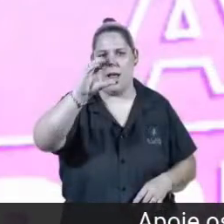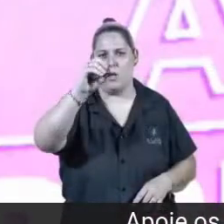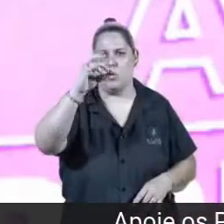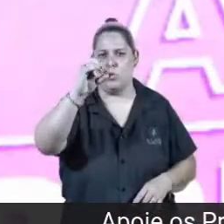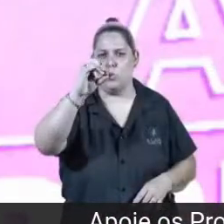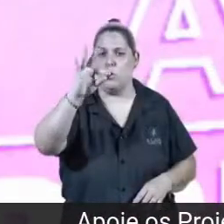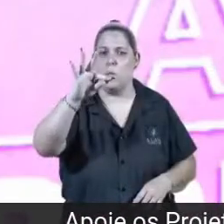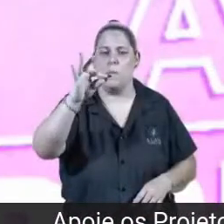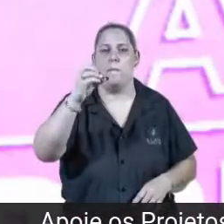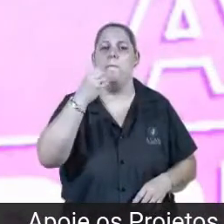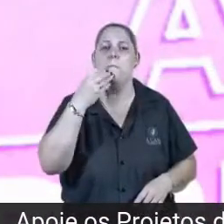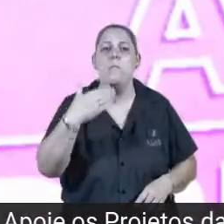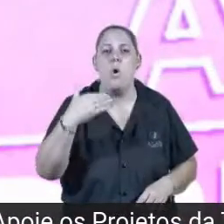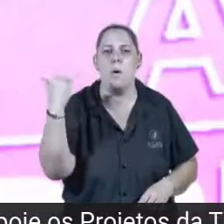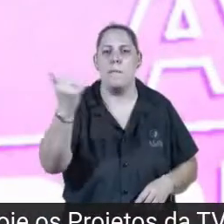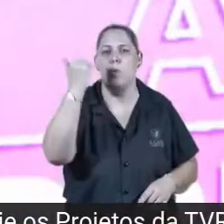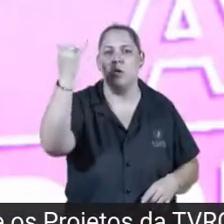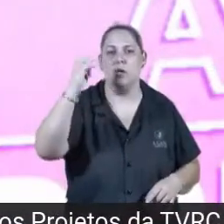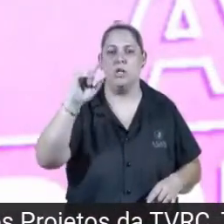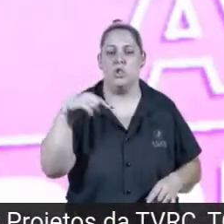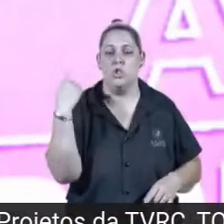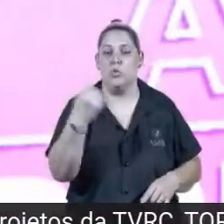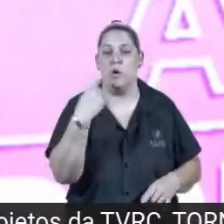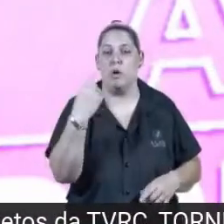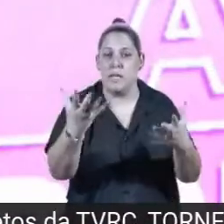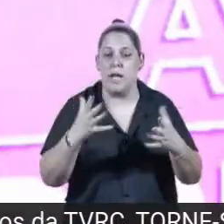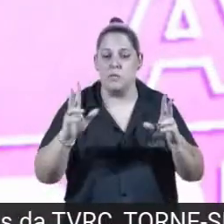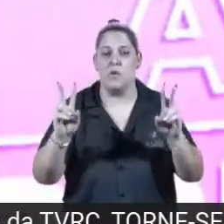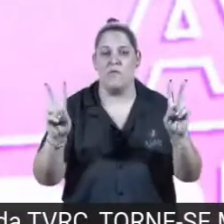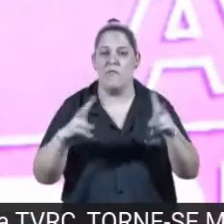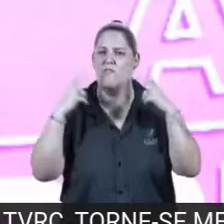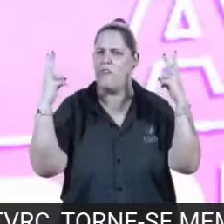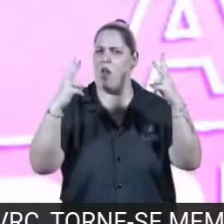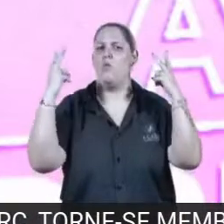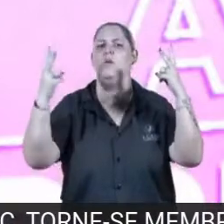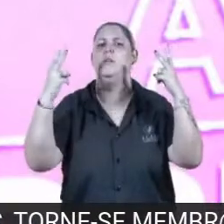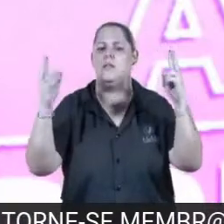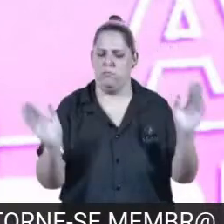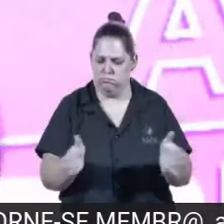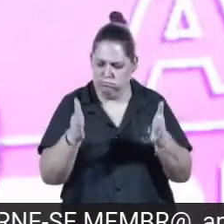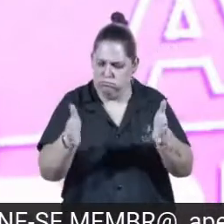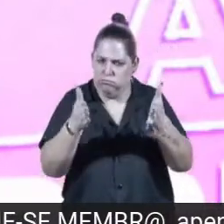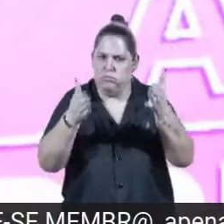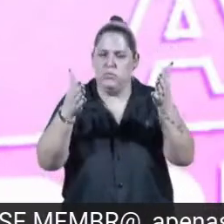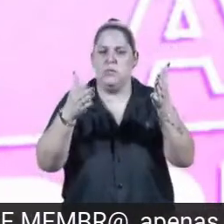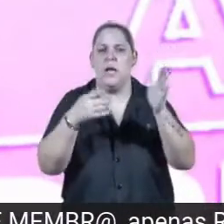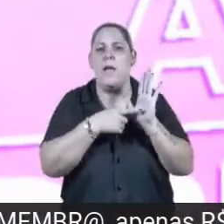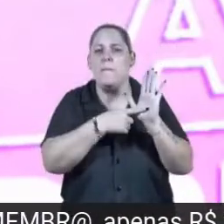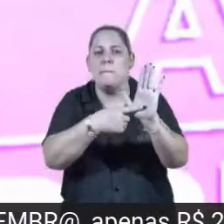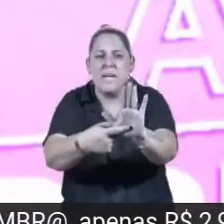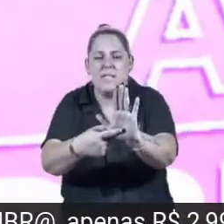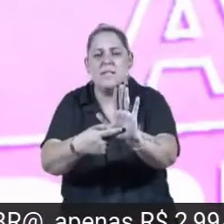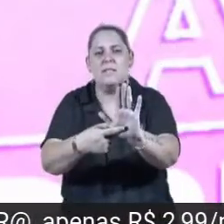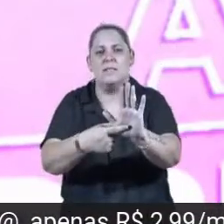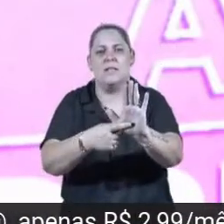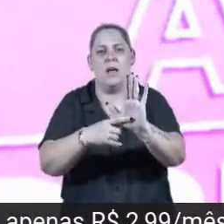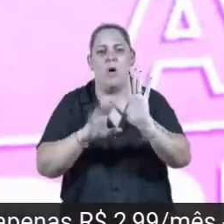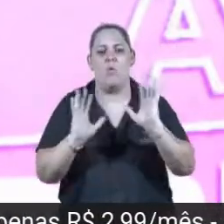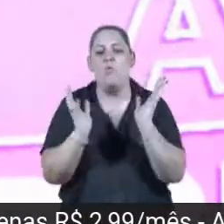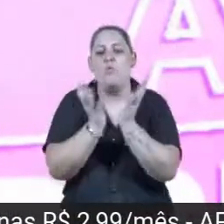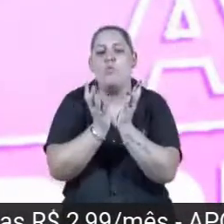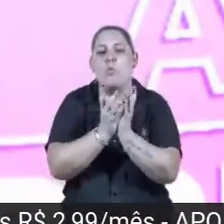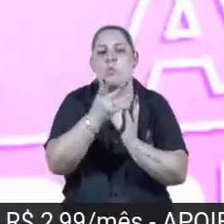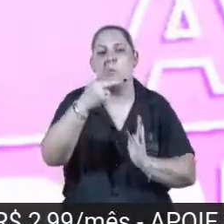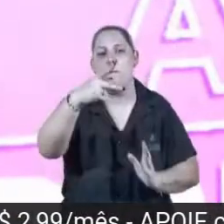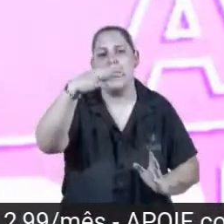queremos valorizar e incentivar para ser o nosso representante, para conduzir esse processo junto com o partido aqui